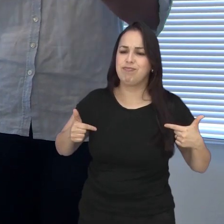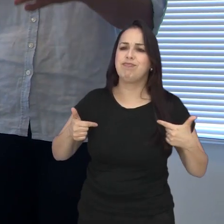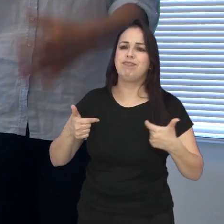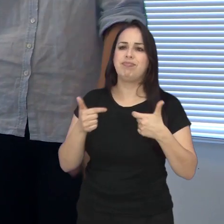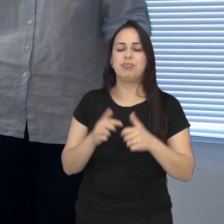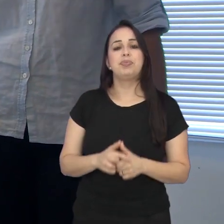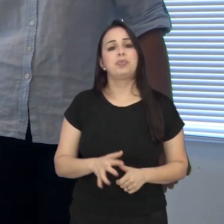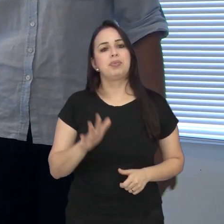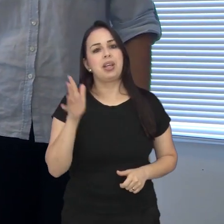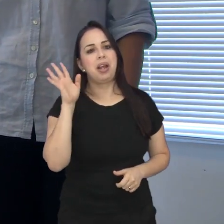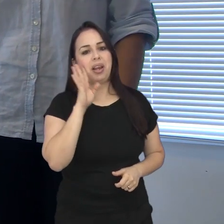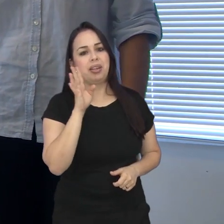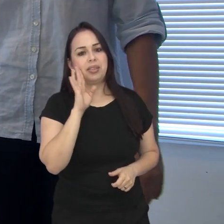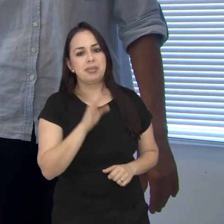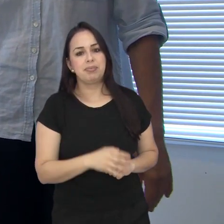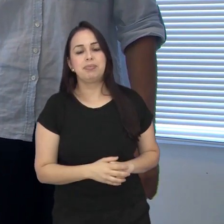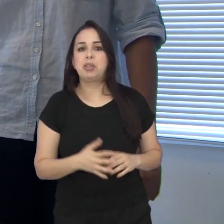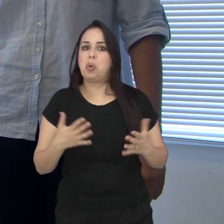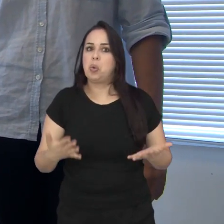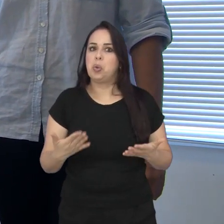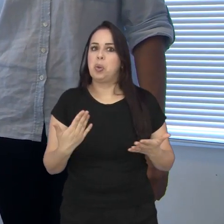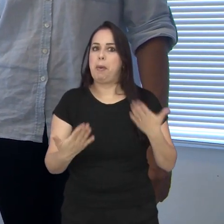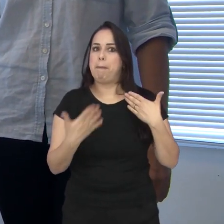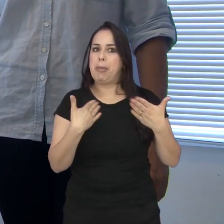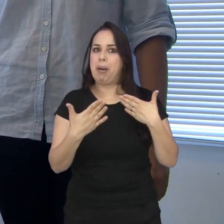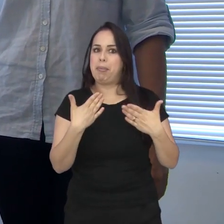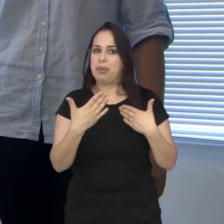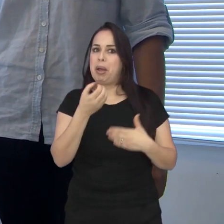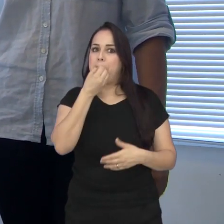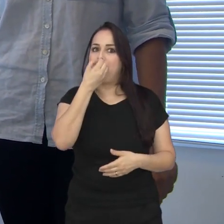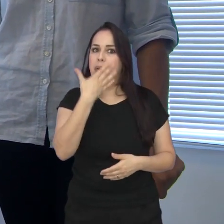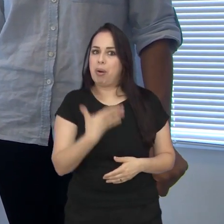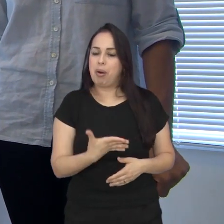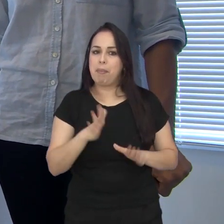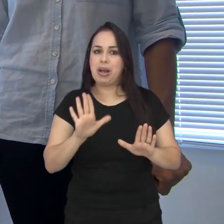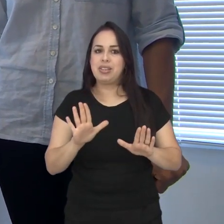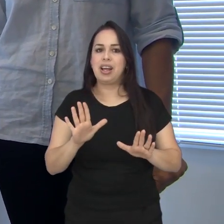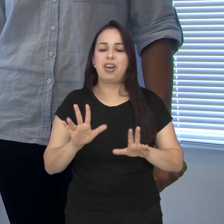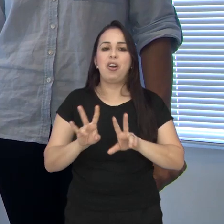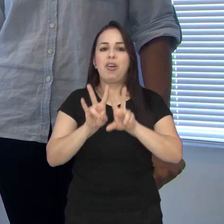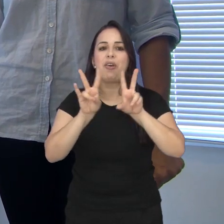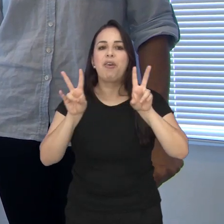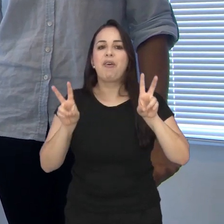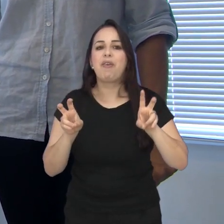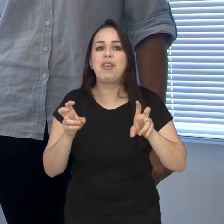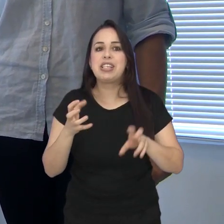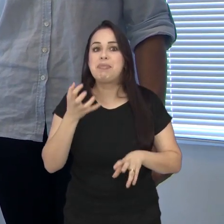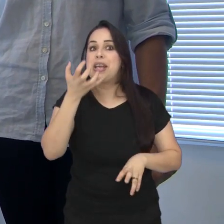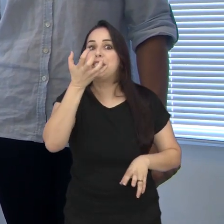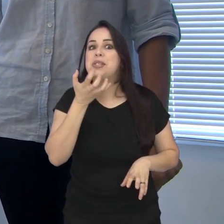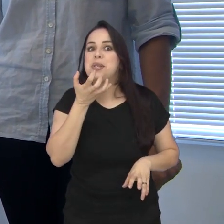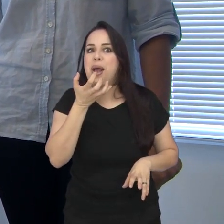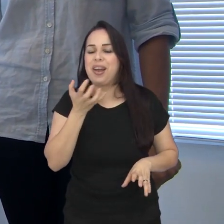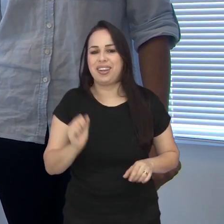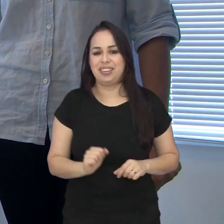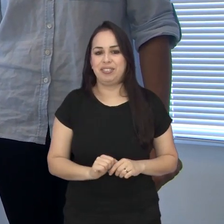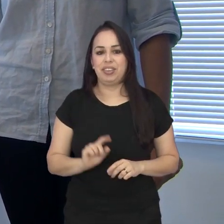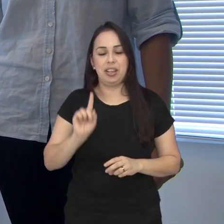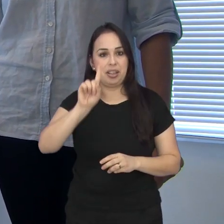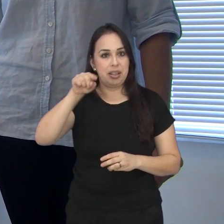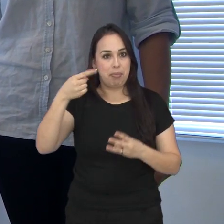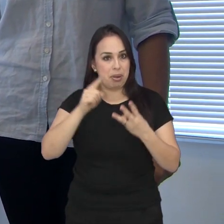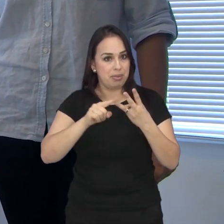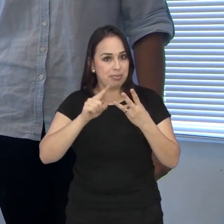o artista, né? Legal. Olha, gente, tá bom aqui, mas vamos voltar para a conversa mais séria aqui. Vocês gostaram de conhecer o